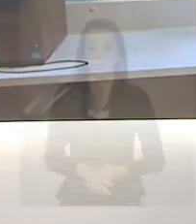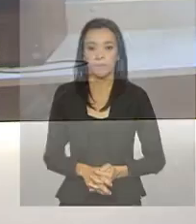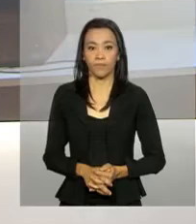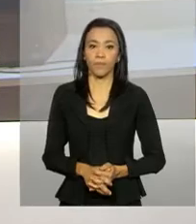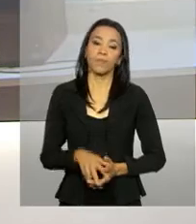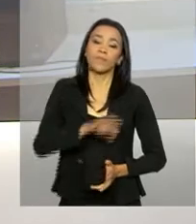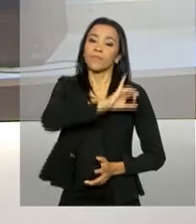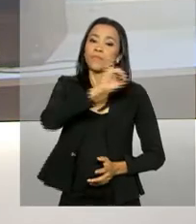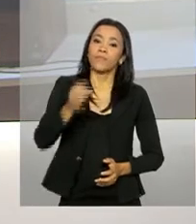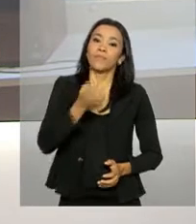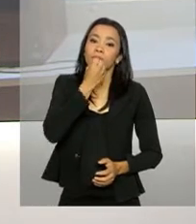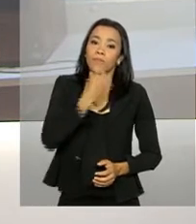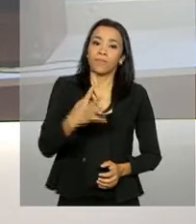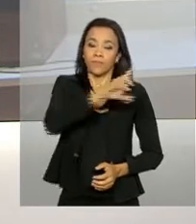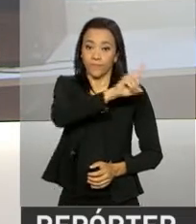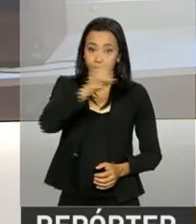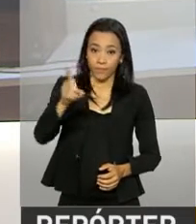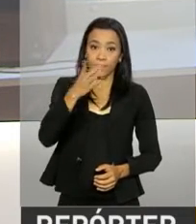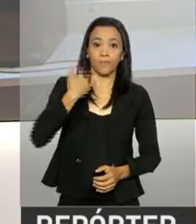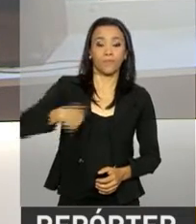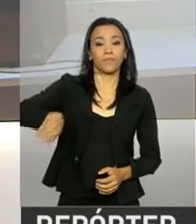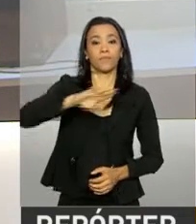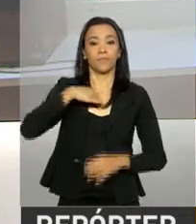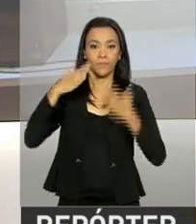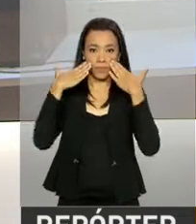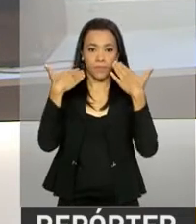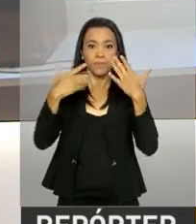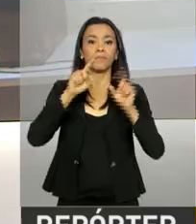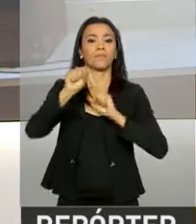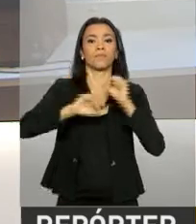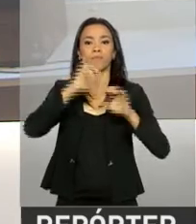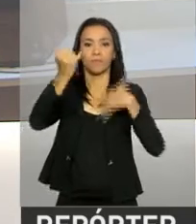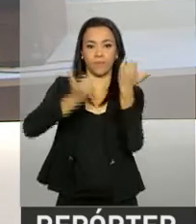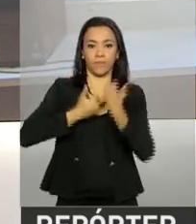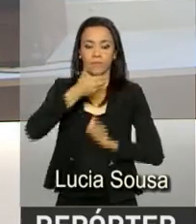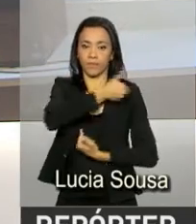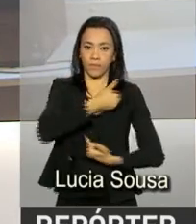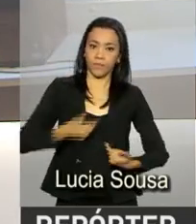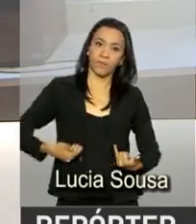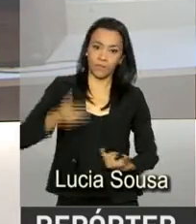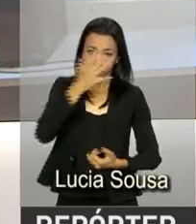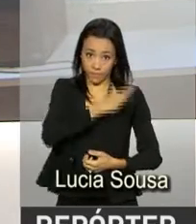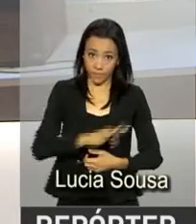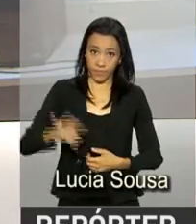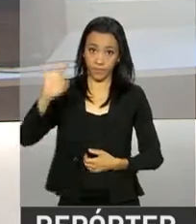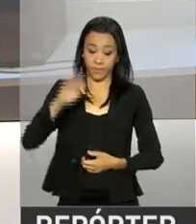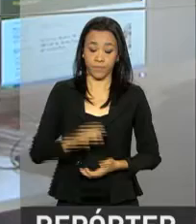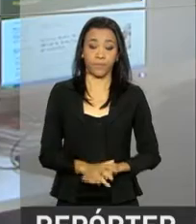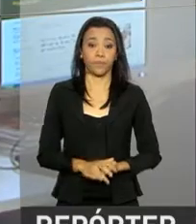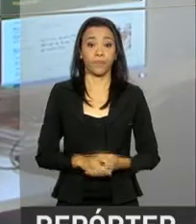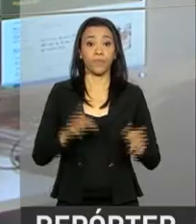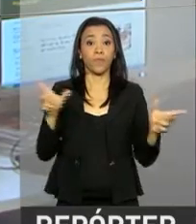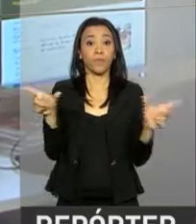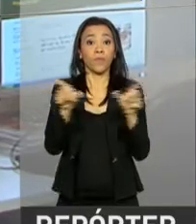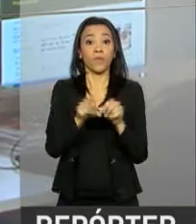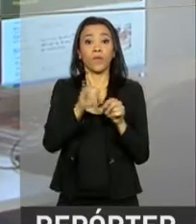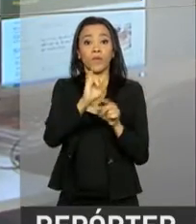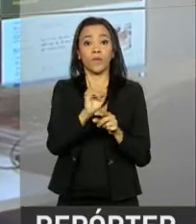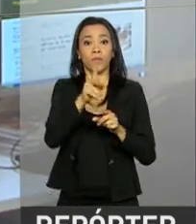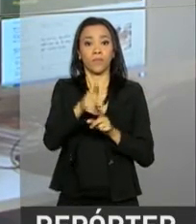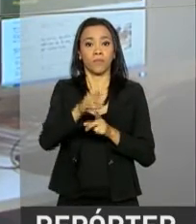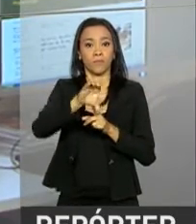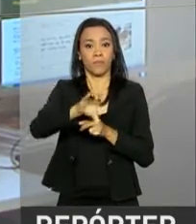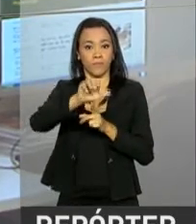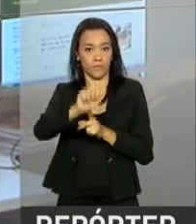olá bom dia pra você estamos de volta com o repórter nbr e as notícias do governo federal o ipca-15